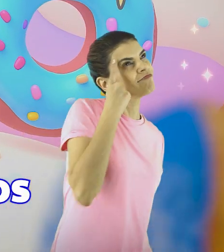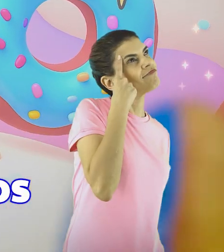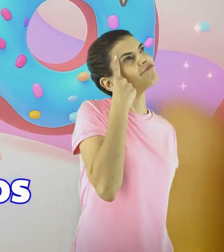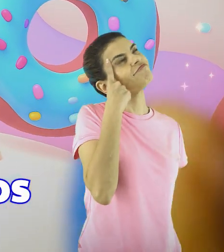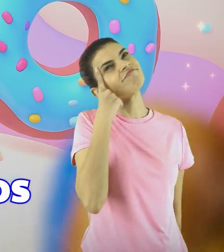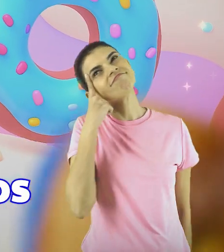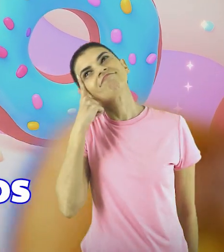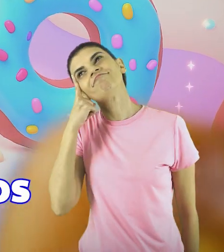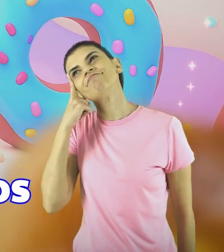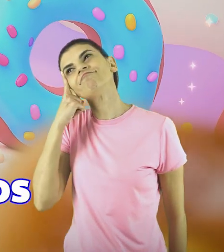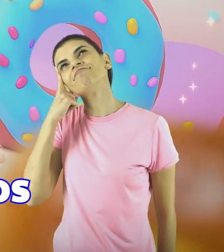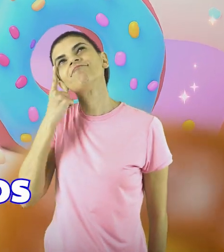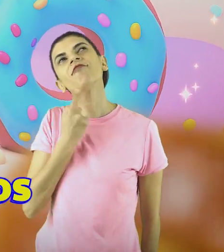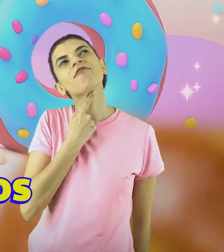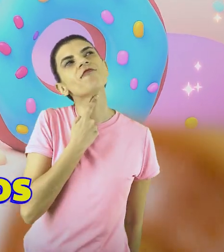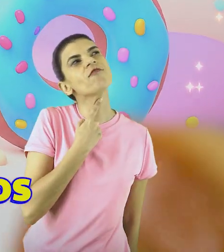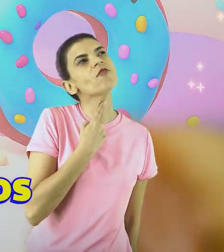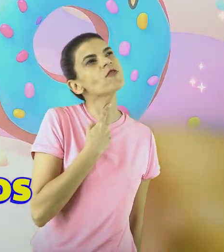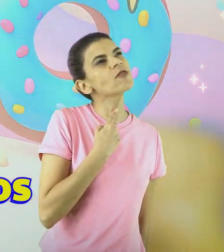Pensava em todos os meus